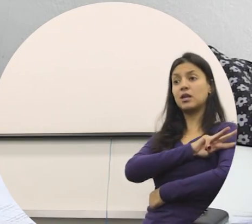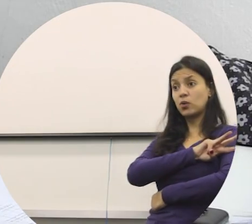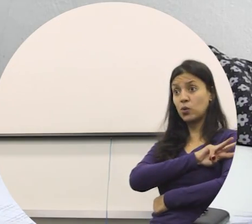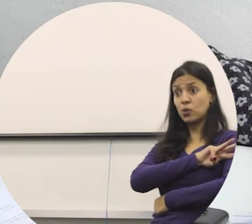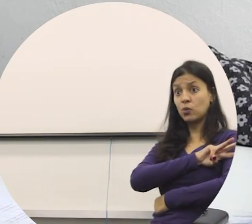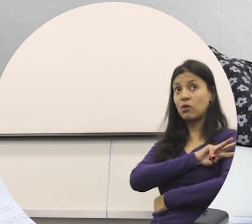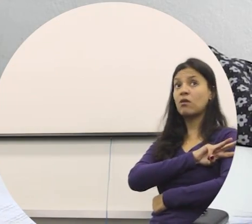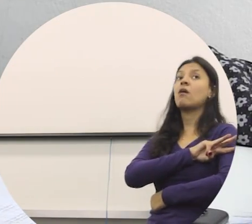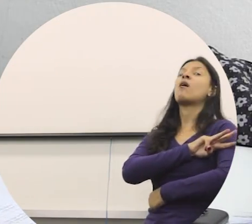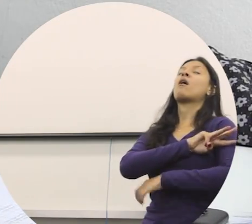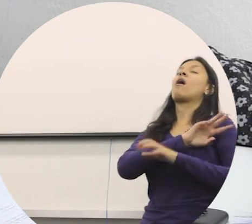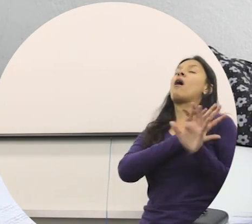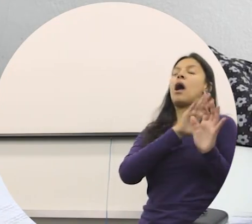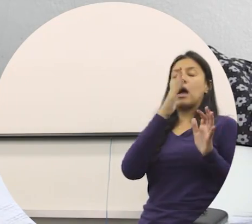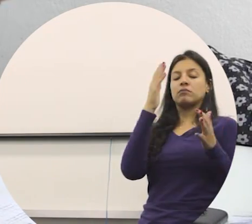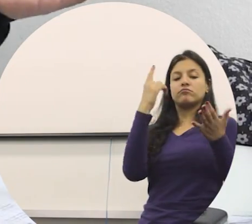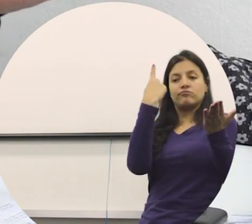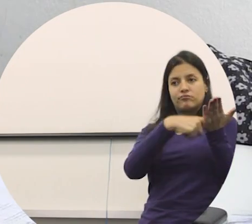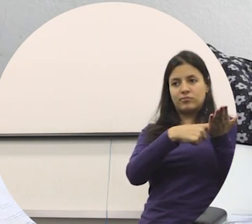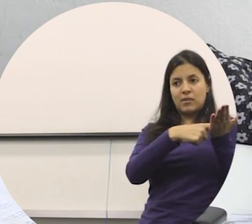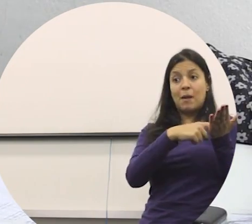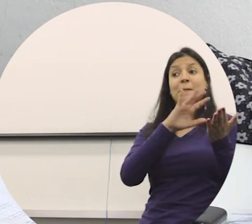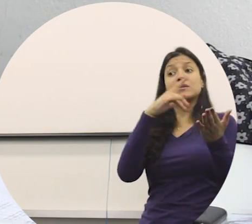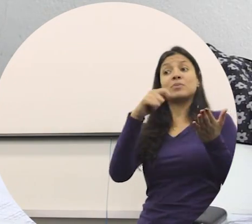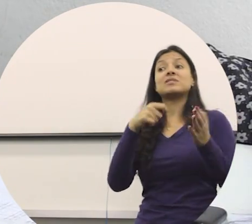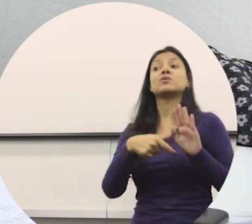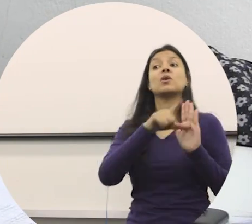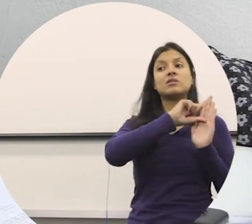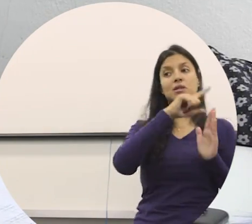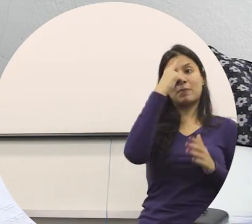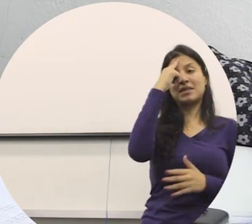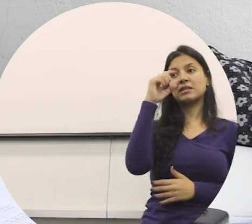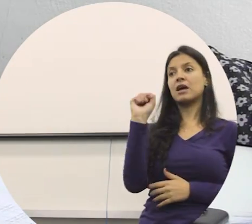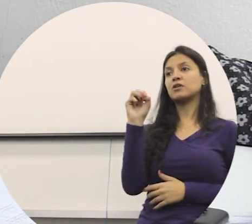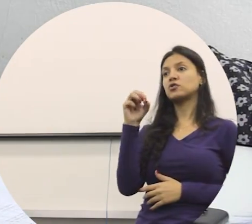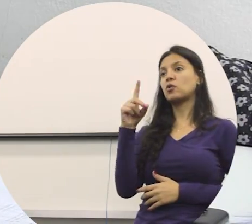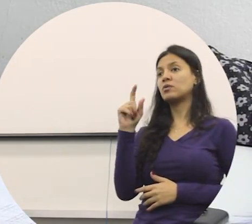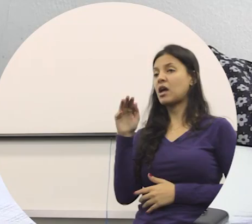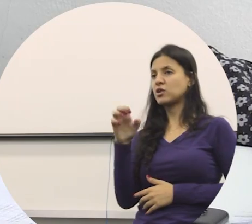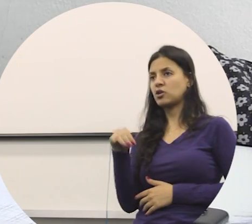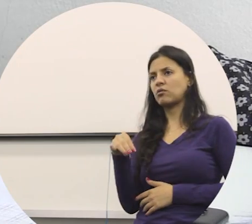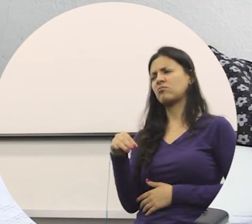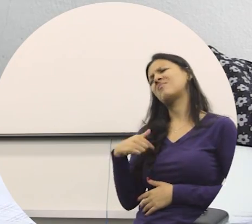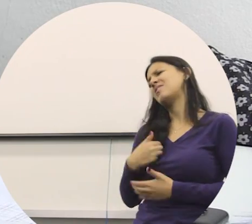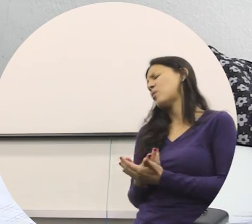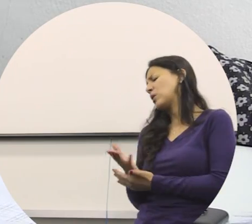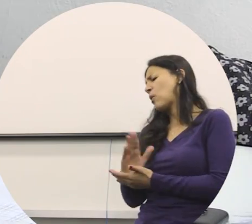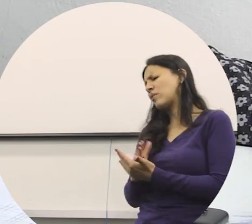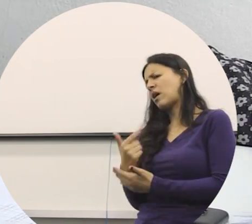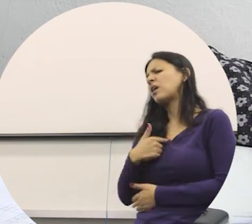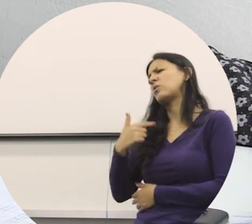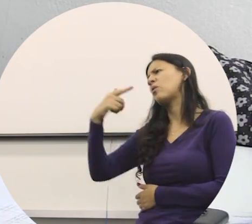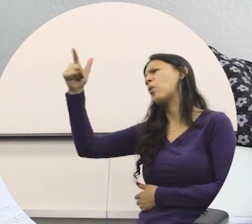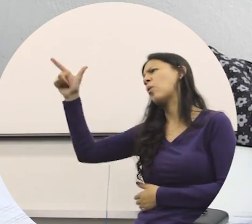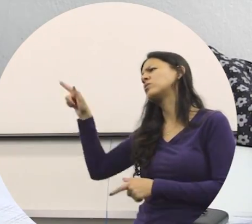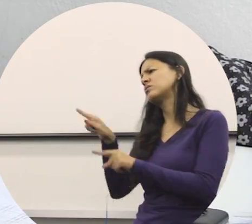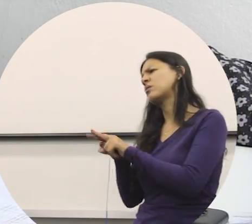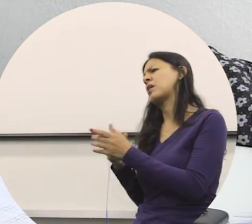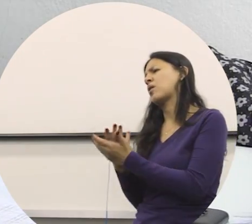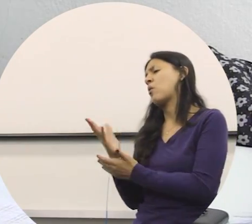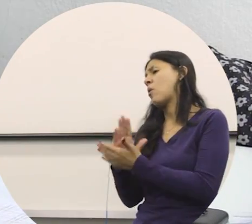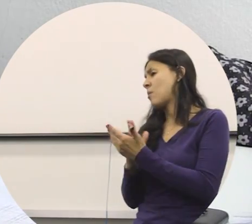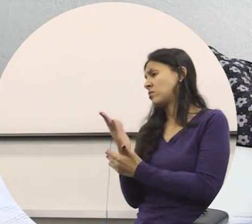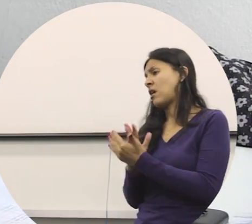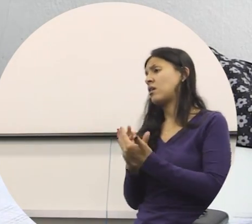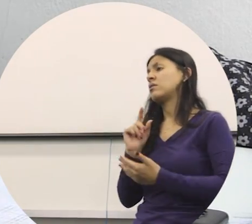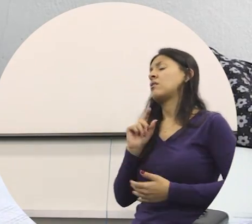eu também penso no processo de sondagem. E me incomoda demais, assim como a mim e outros colegas também, do